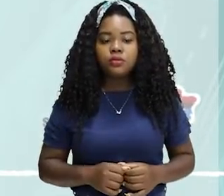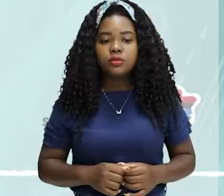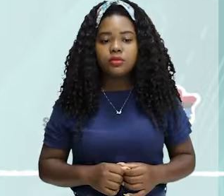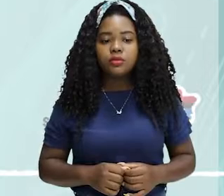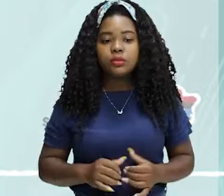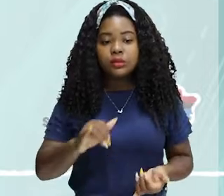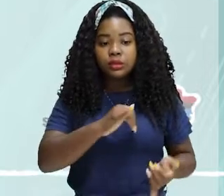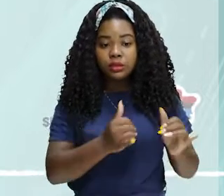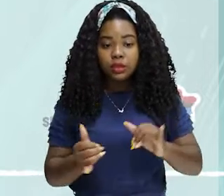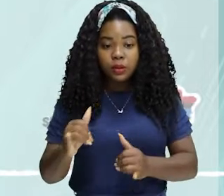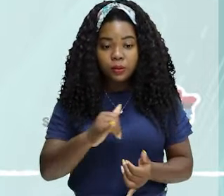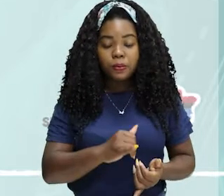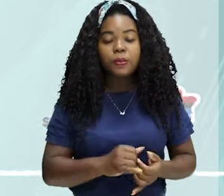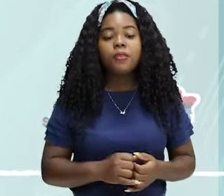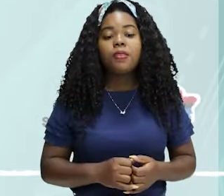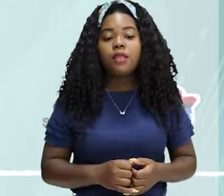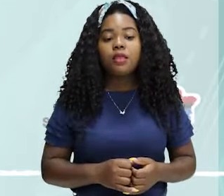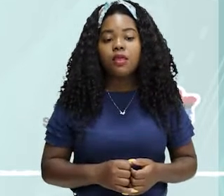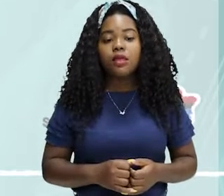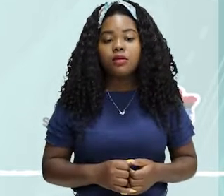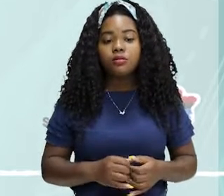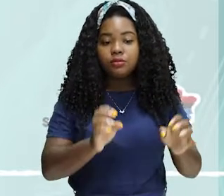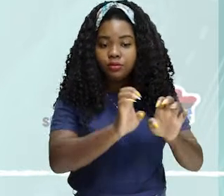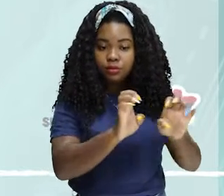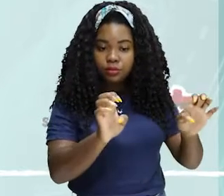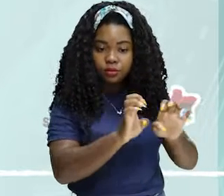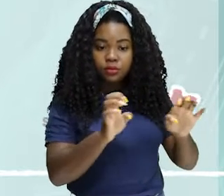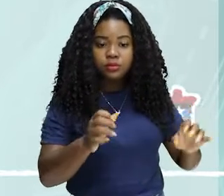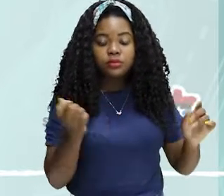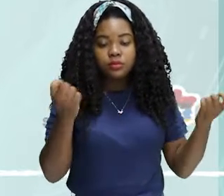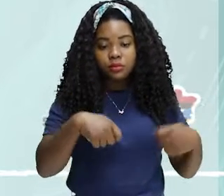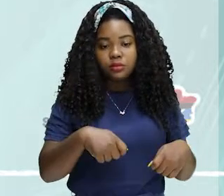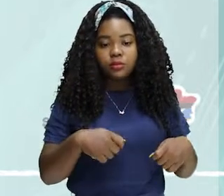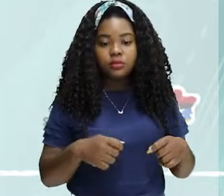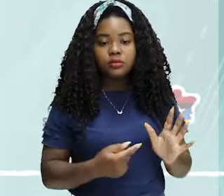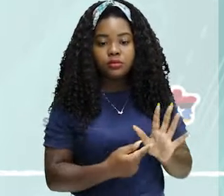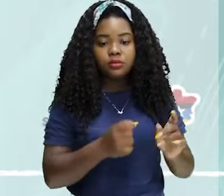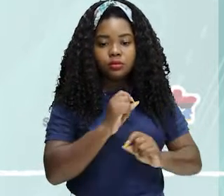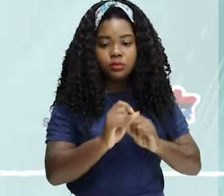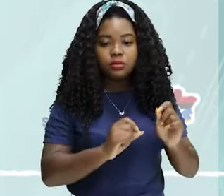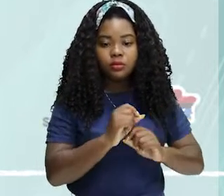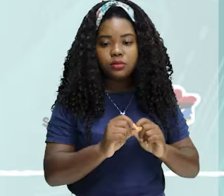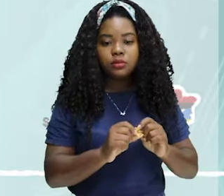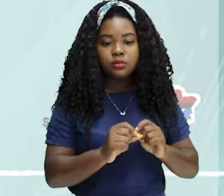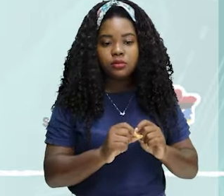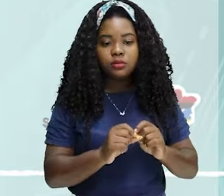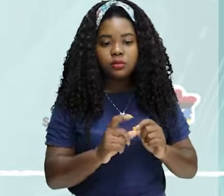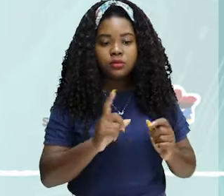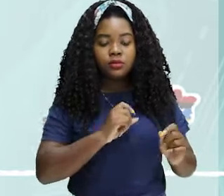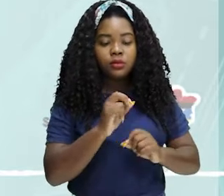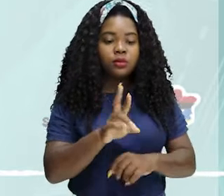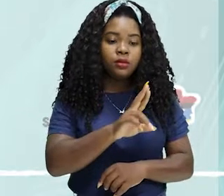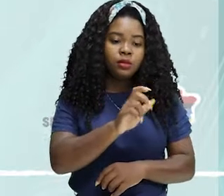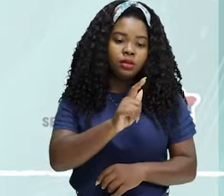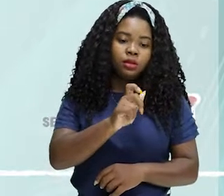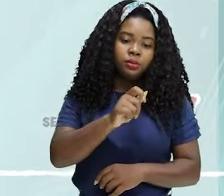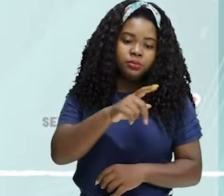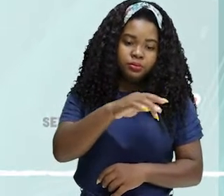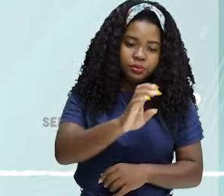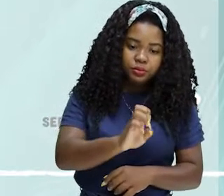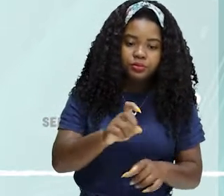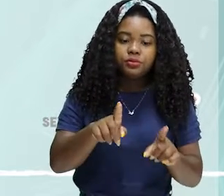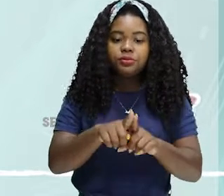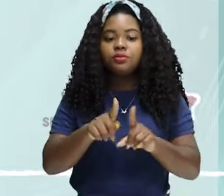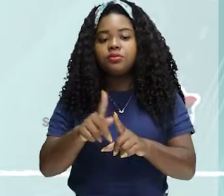equações, elas devem apresentar também a proporção, né, adequada de reagentes e produtos, na qual as